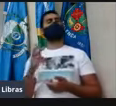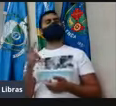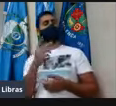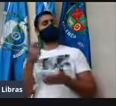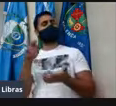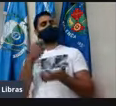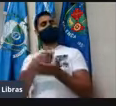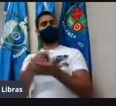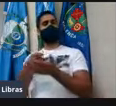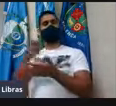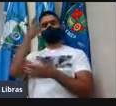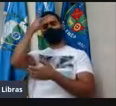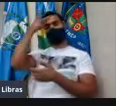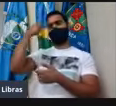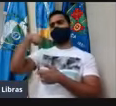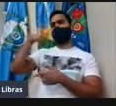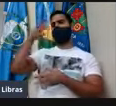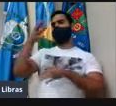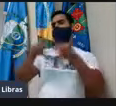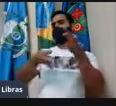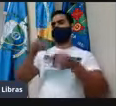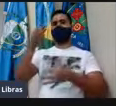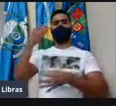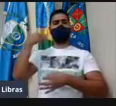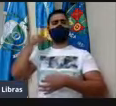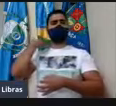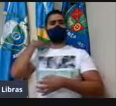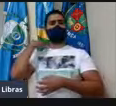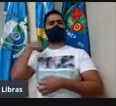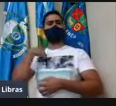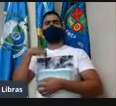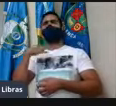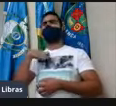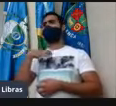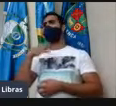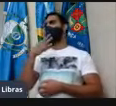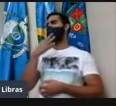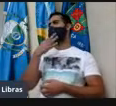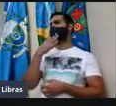às servidoras que entraram na justiça. Eu tenho conhecimento de